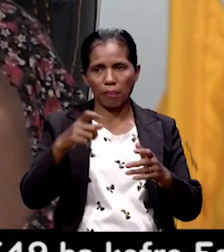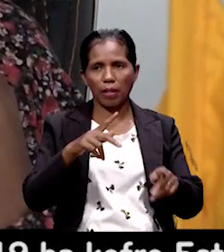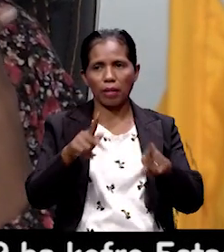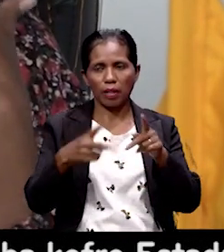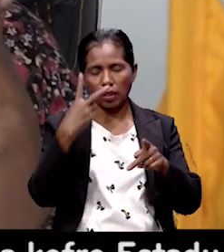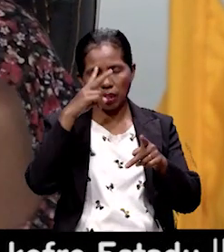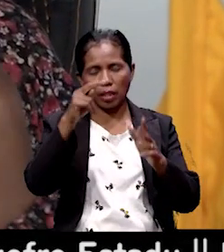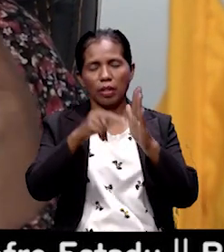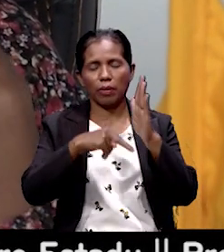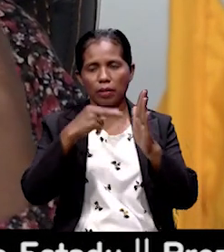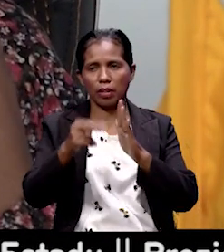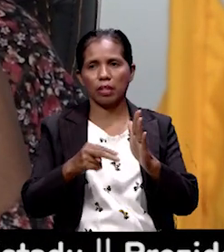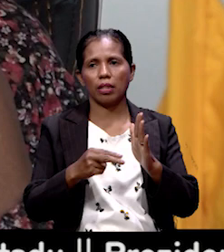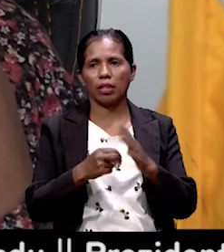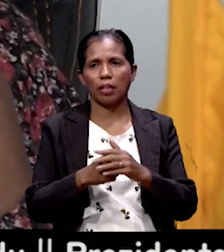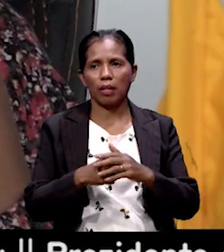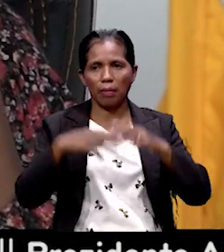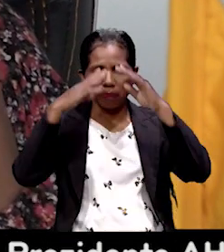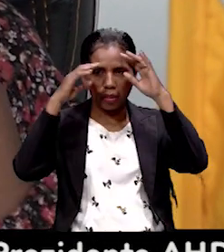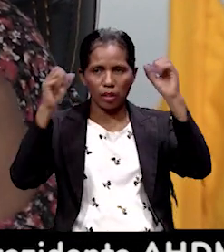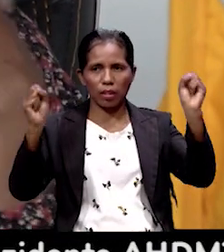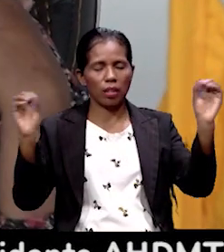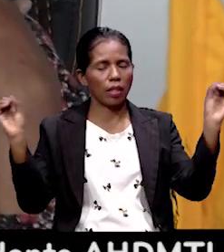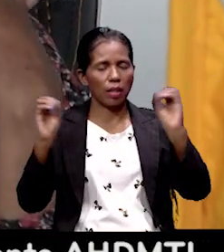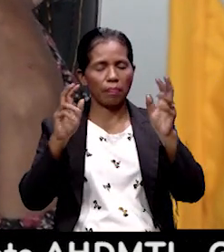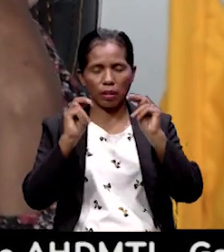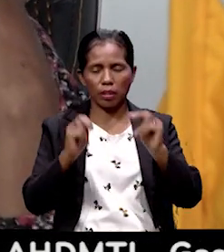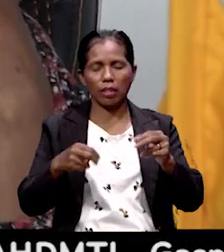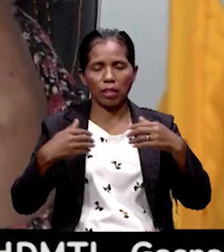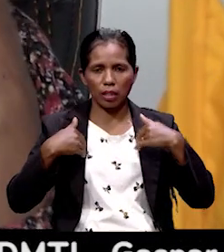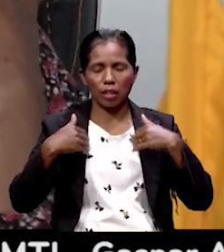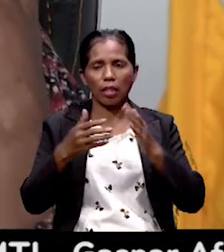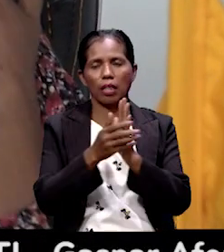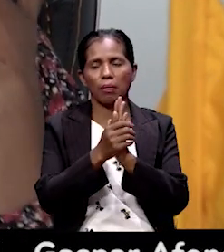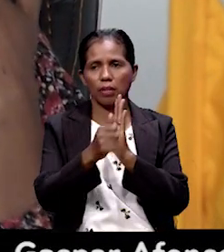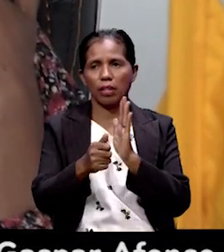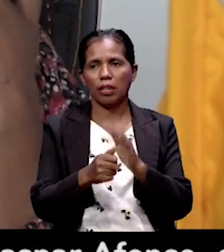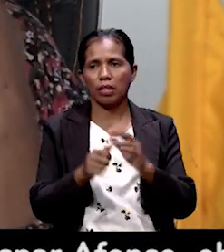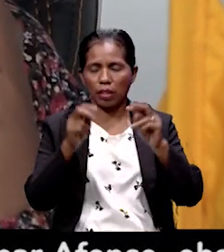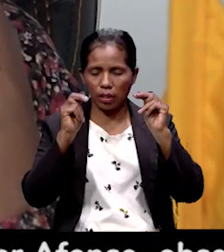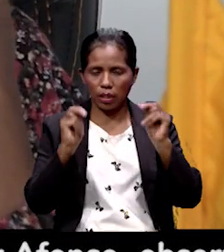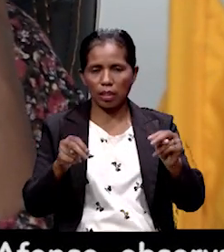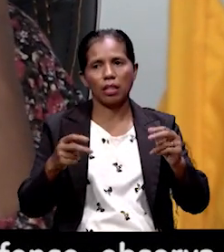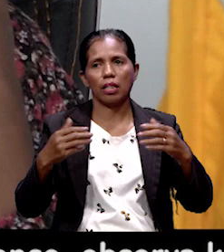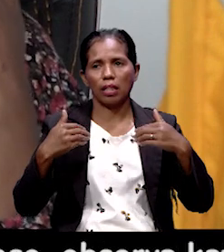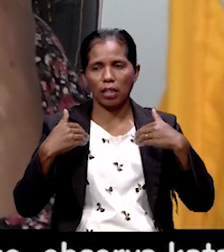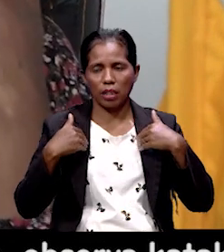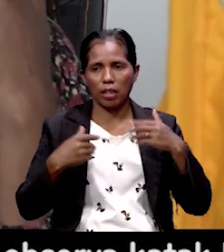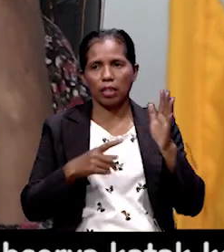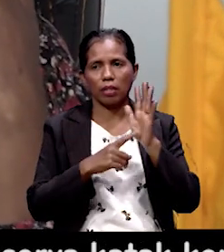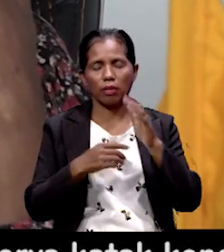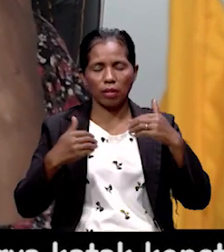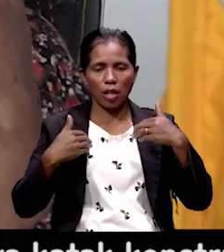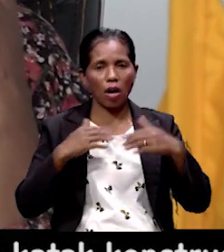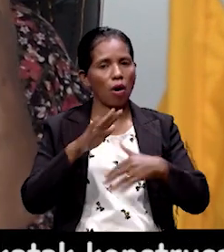kompanya notisies, balo presidente la persisa e kapasidade mo. Ma ibe ia di kus teni kata kumia tenki exerse de kapasidade